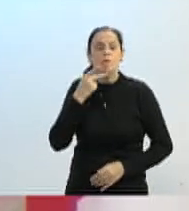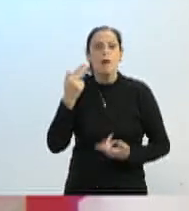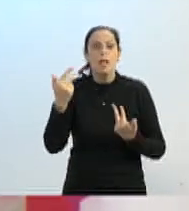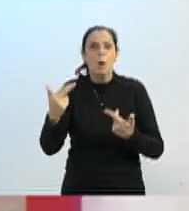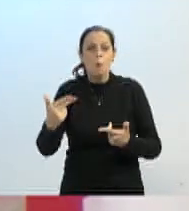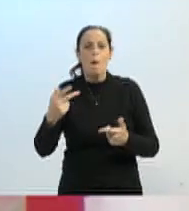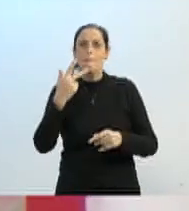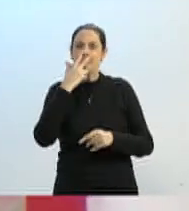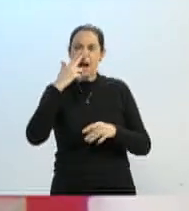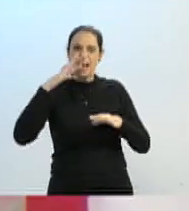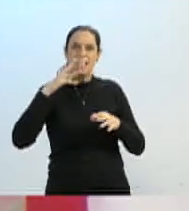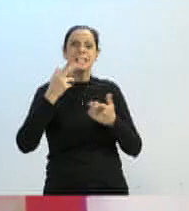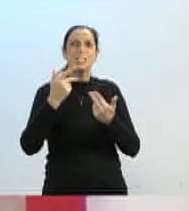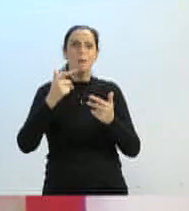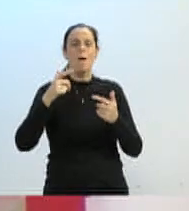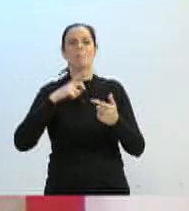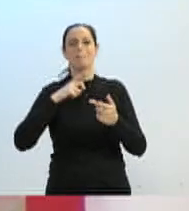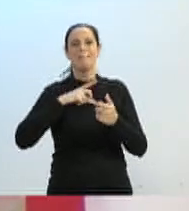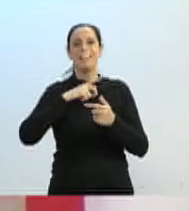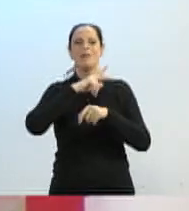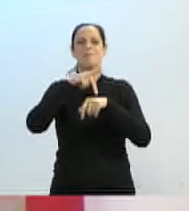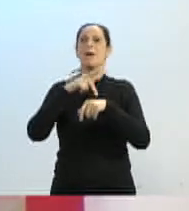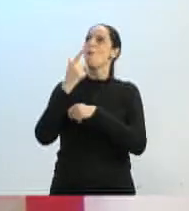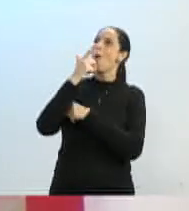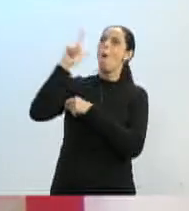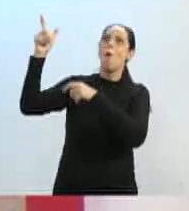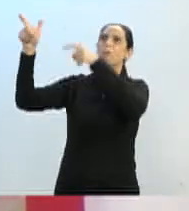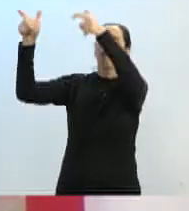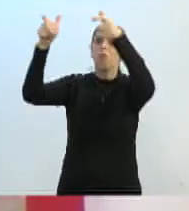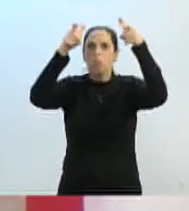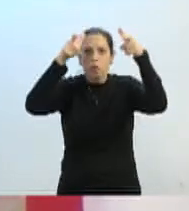alienígena. É muito baixo, grosseiro, né?